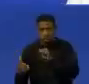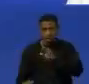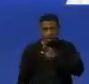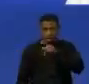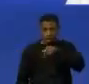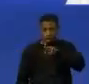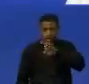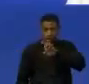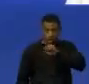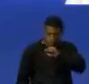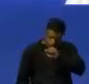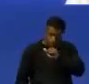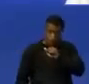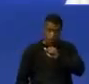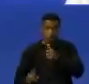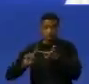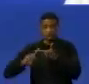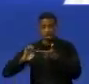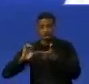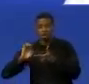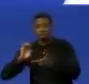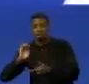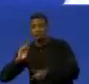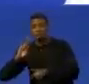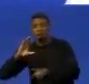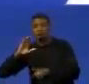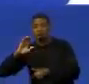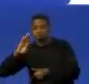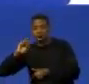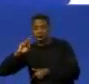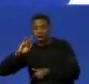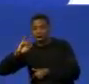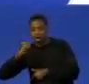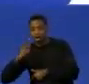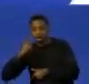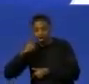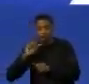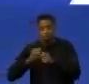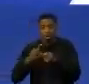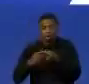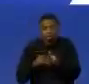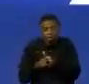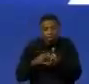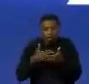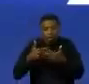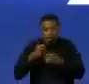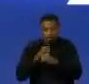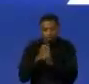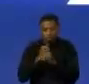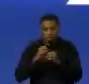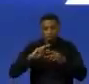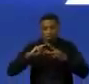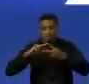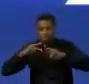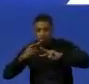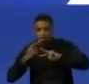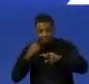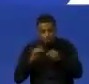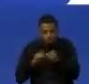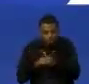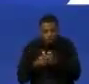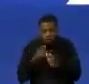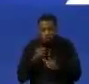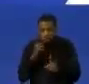gente tem aqui uma relação de ancestralidade baseada em análises genéticas. E com isso aqui, o critério agora de